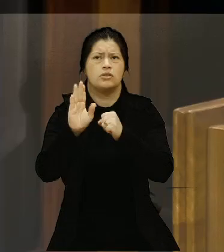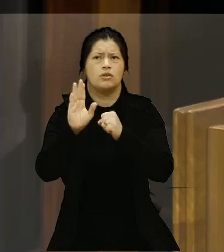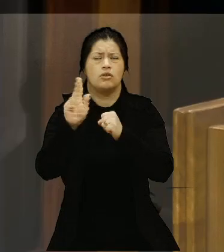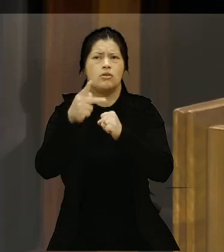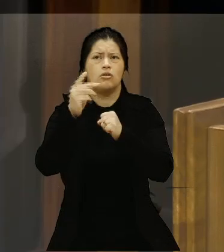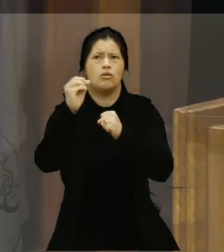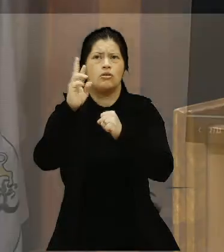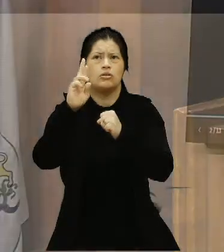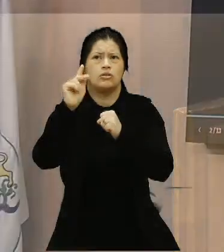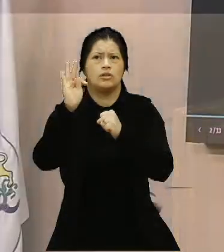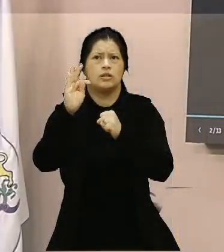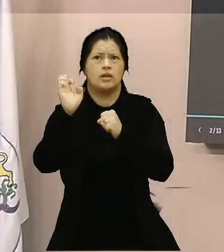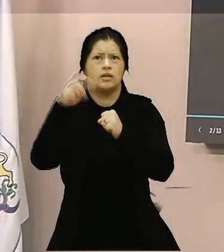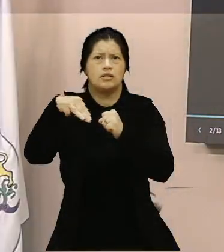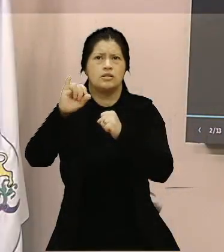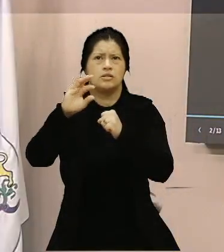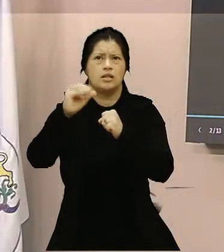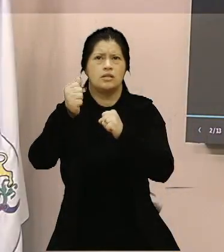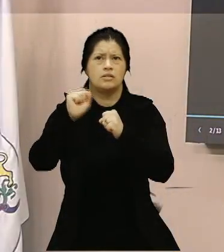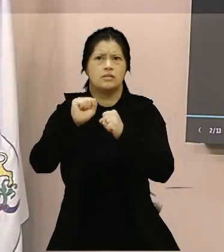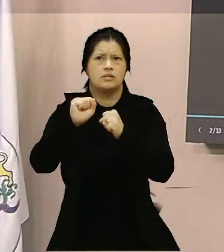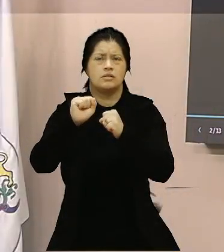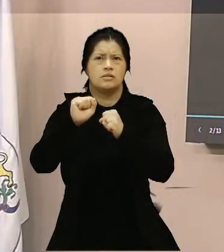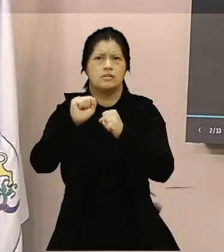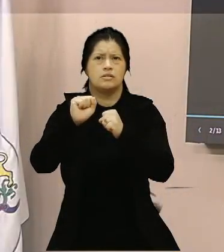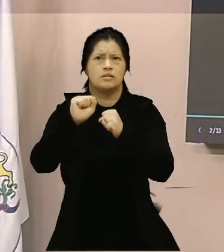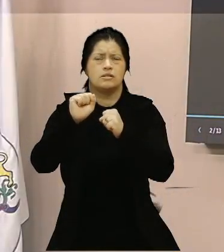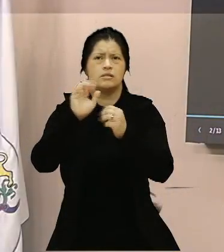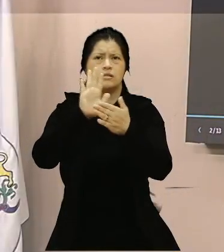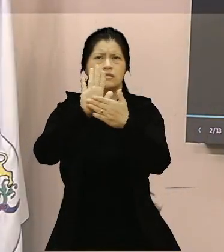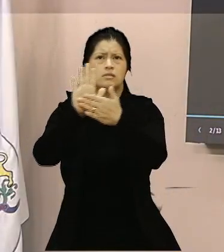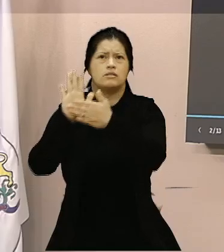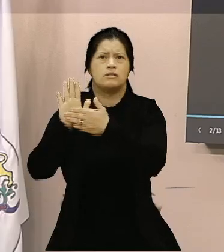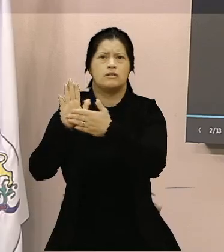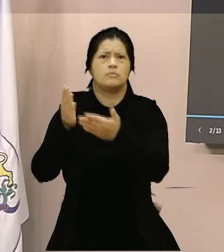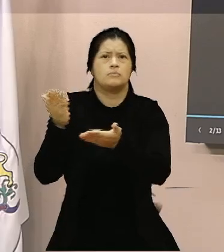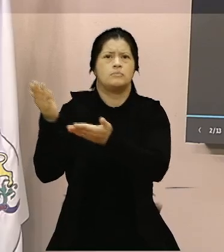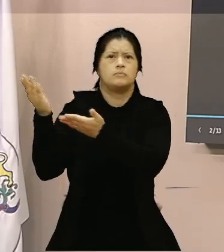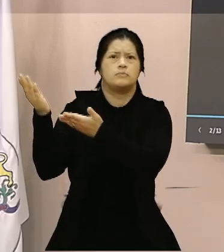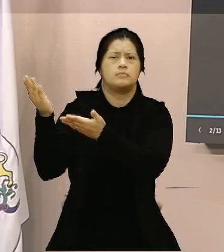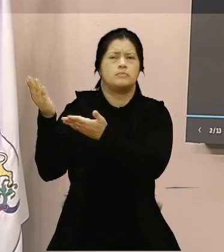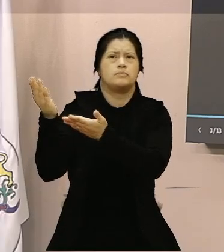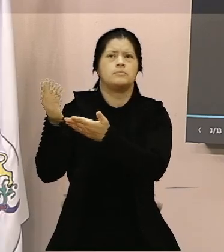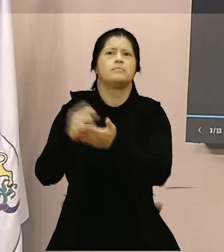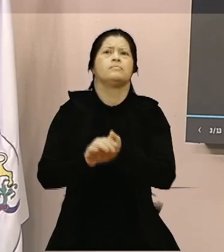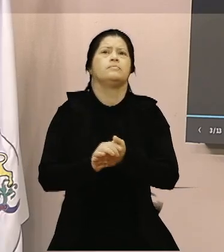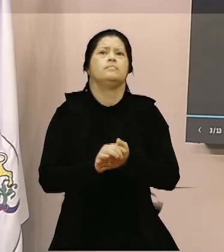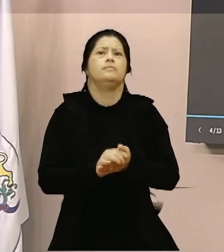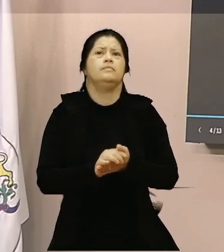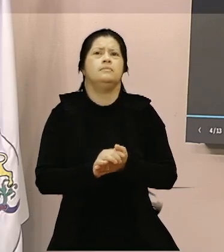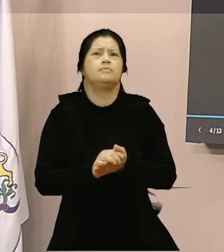Está aí o material, está no telão ali. Pode passar, por favor?